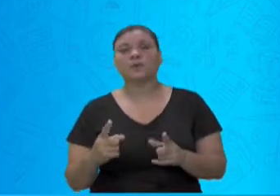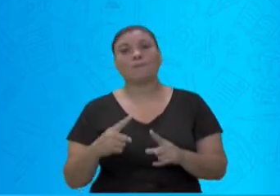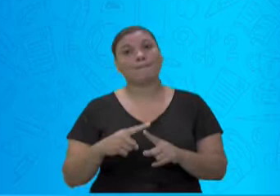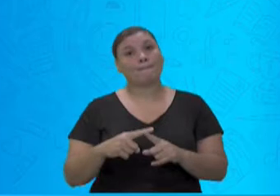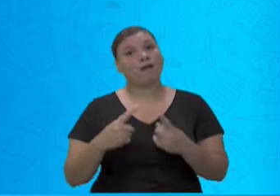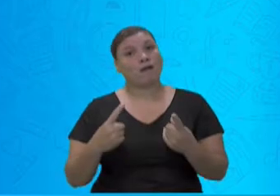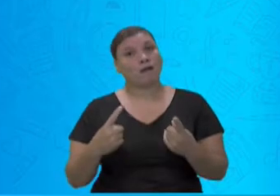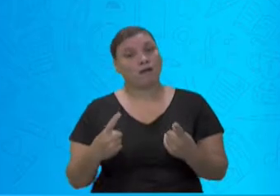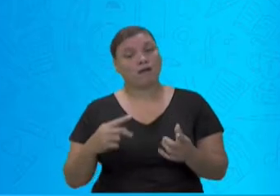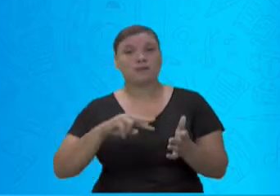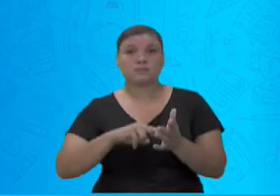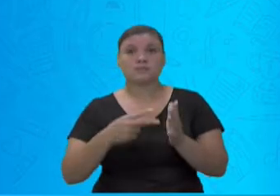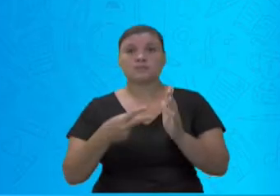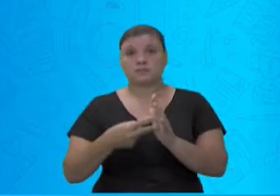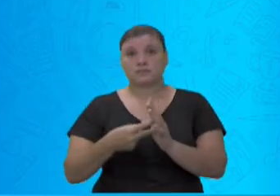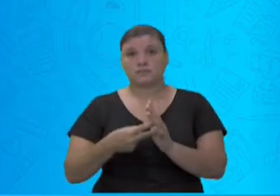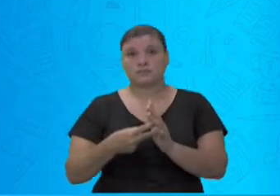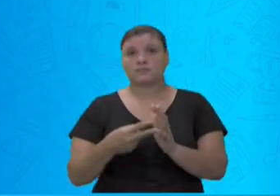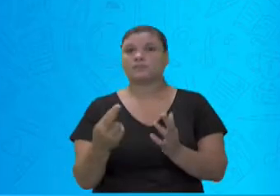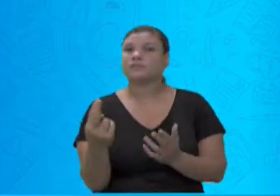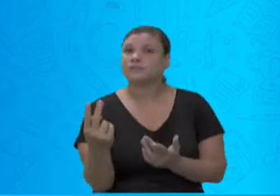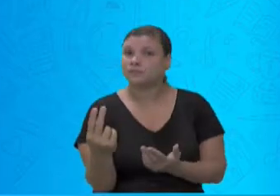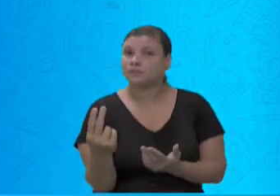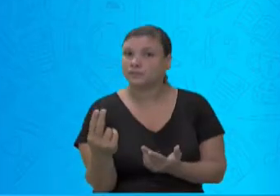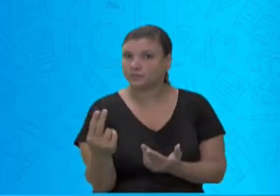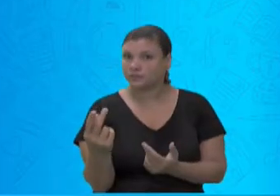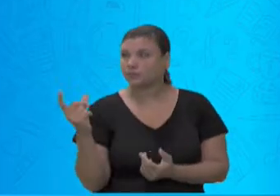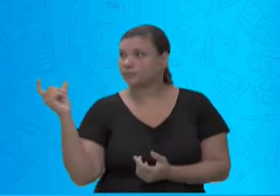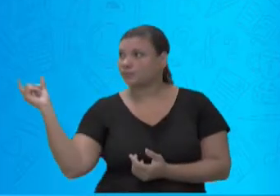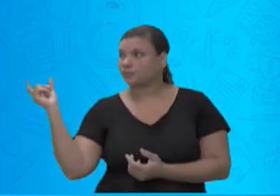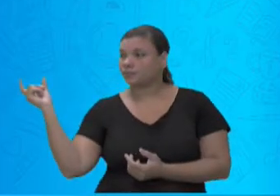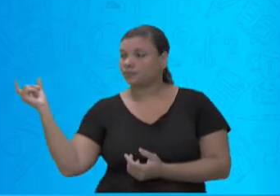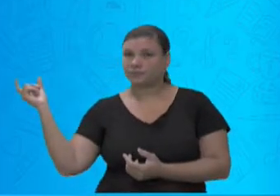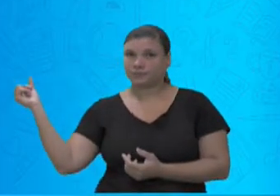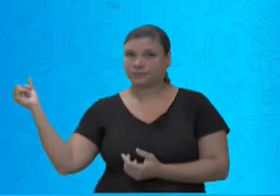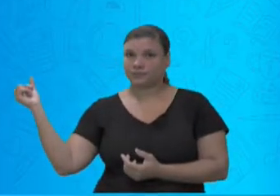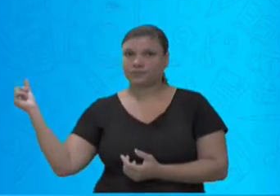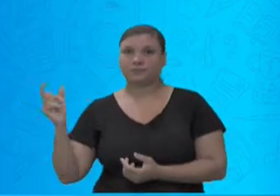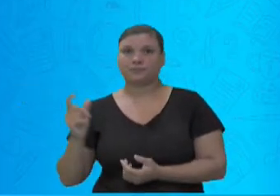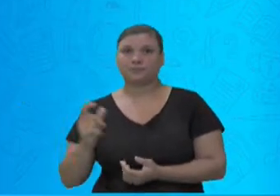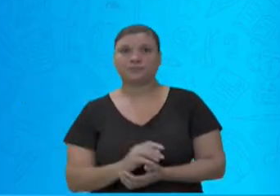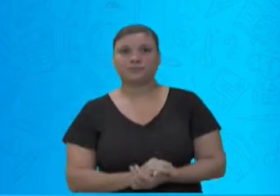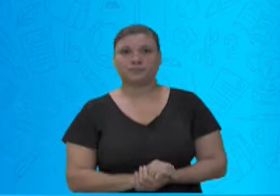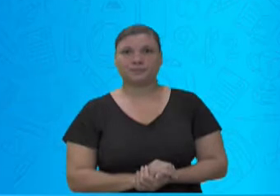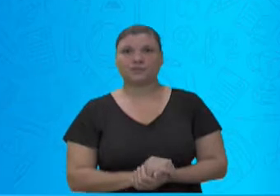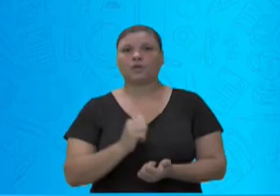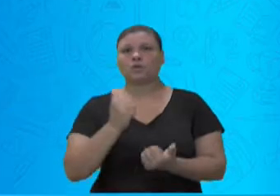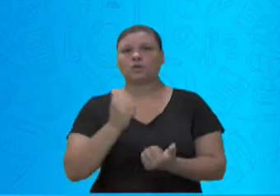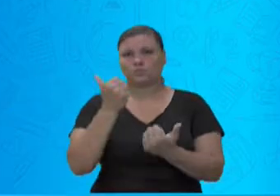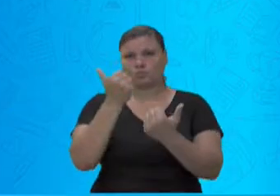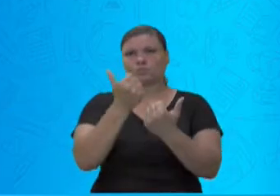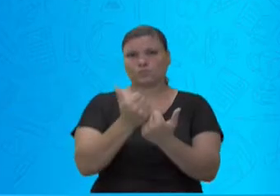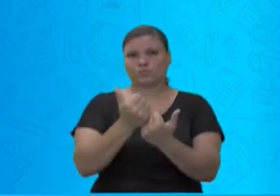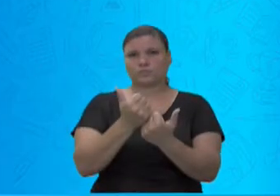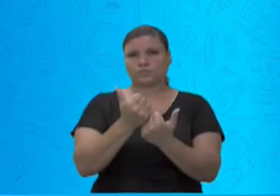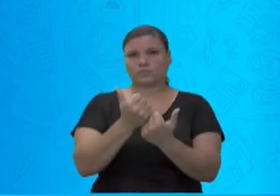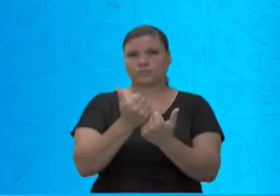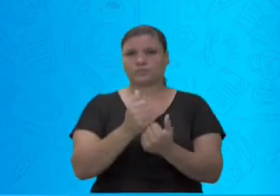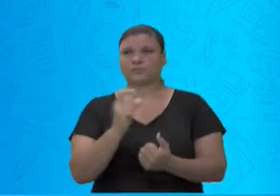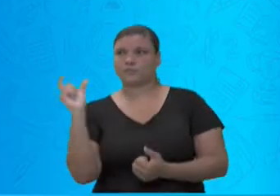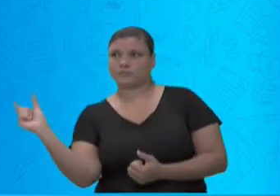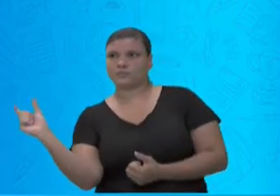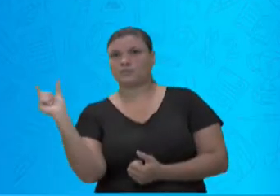o bastante pode substituir a palavra muitos, ela flexiona para o